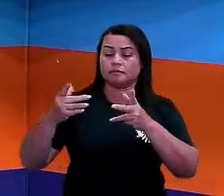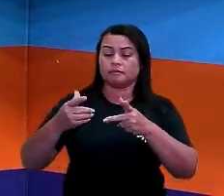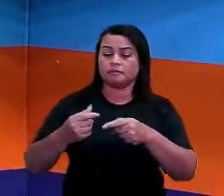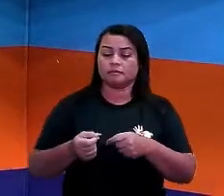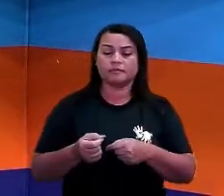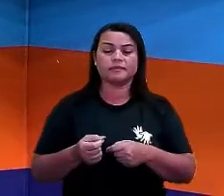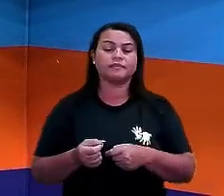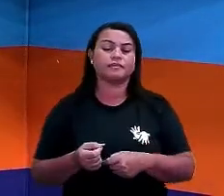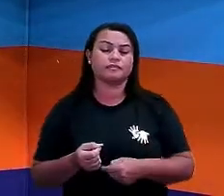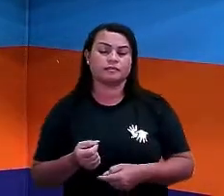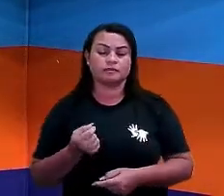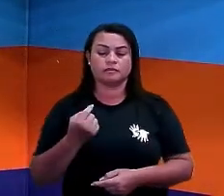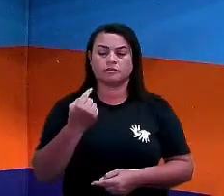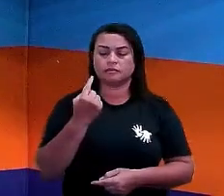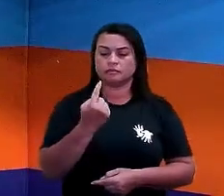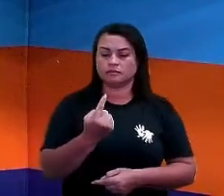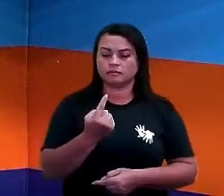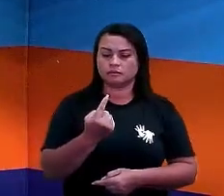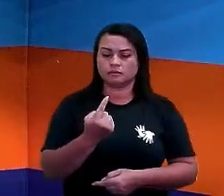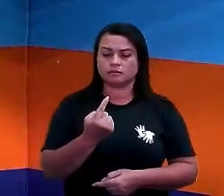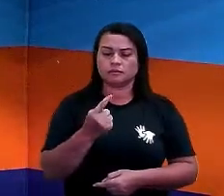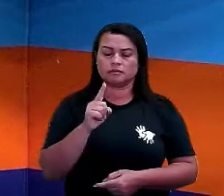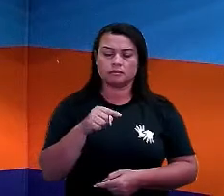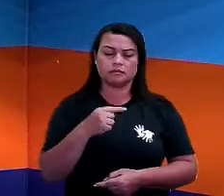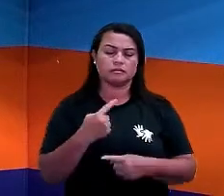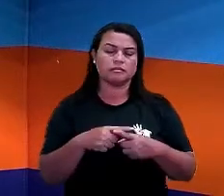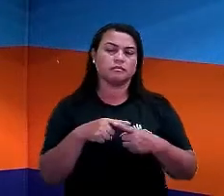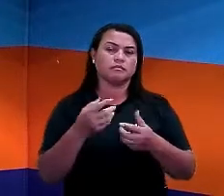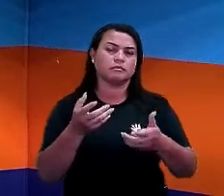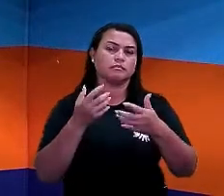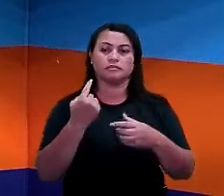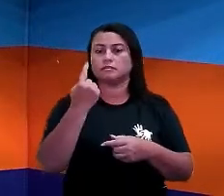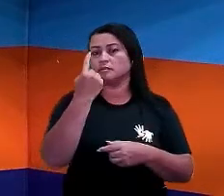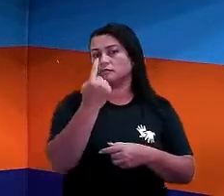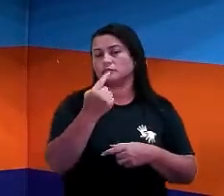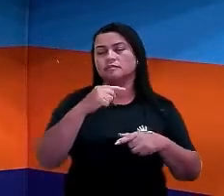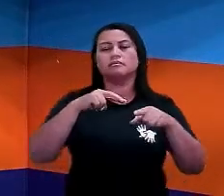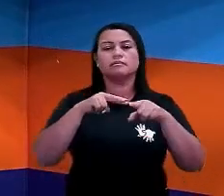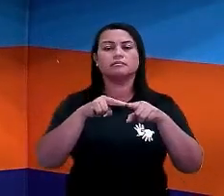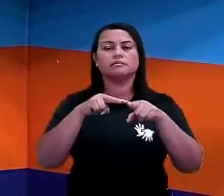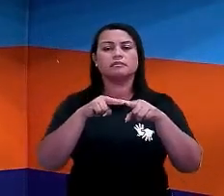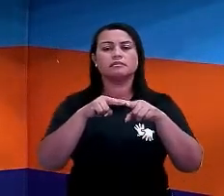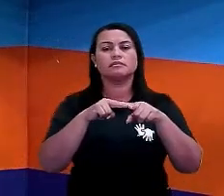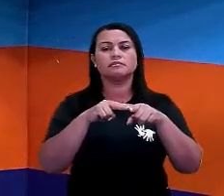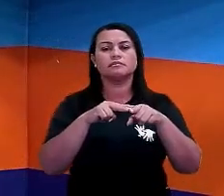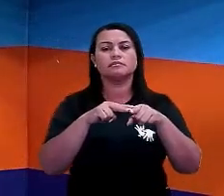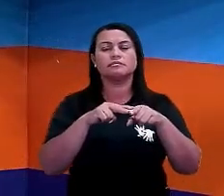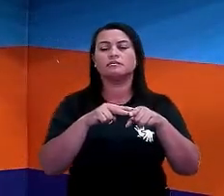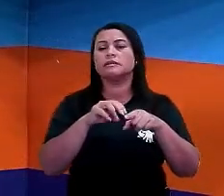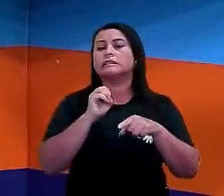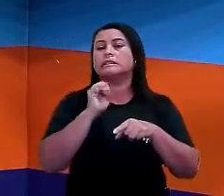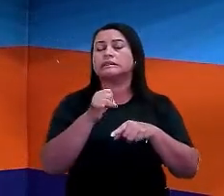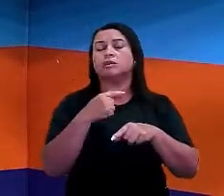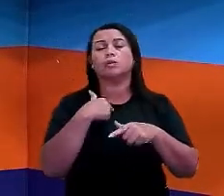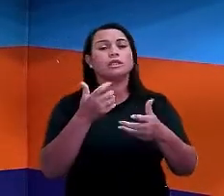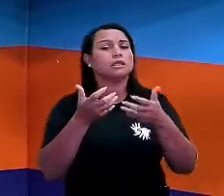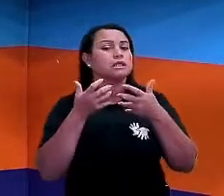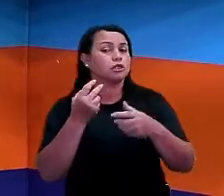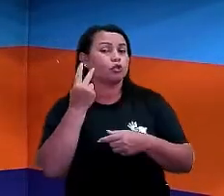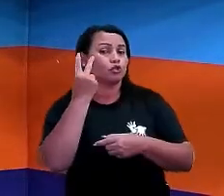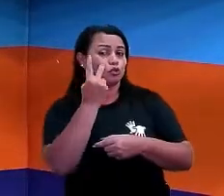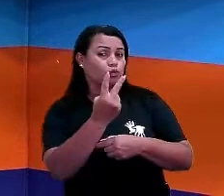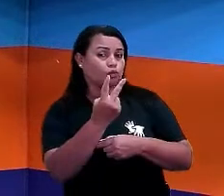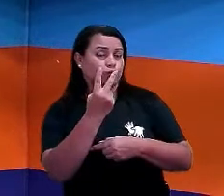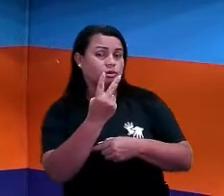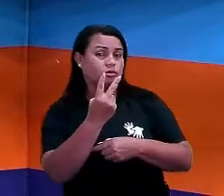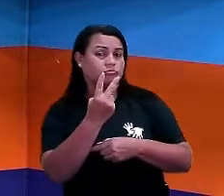de fatias, e o 1, porque eu só quero uma fatia dessa pizza. Se eu quisesse 2